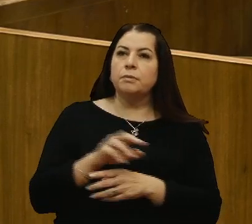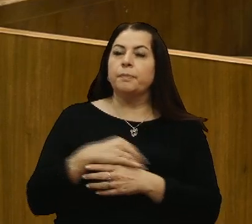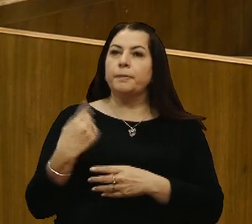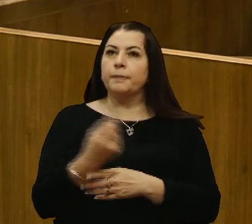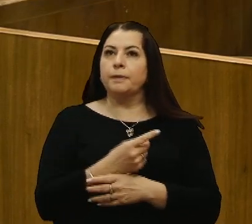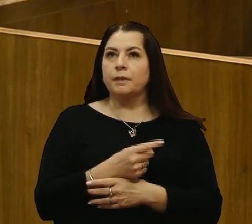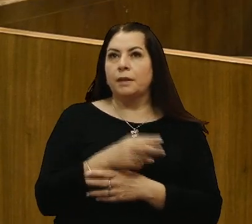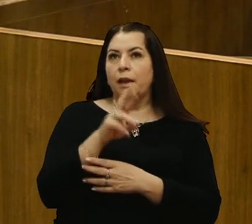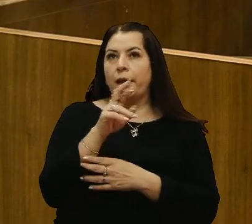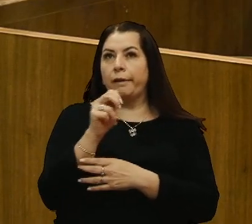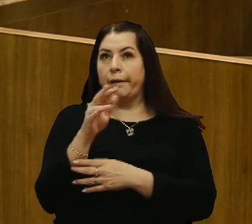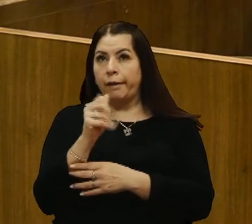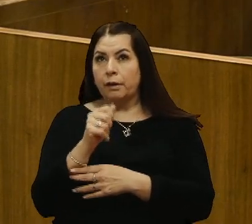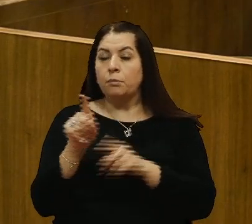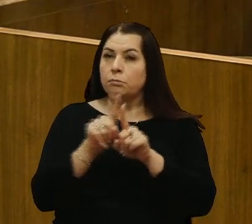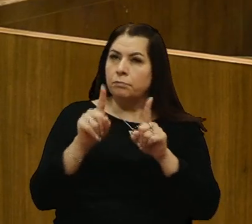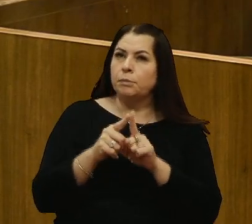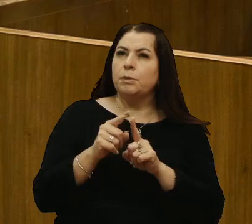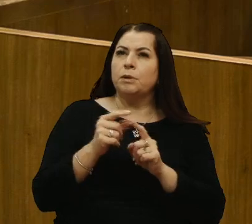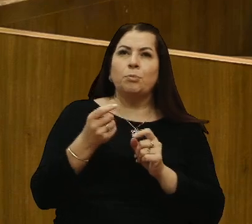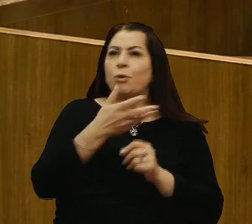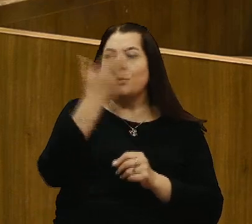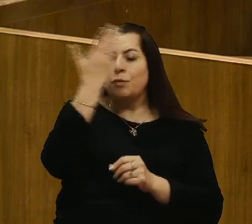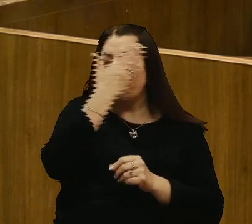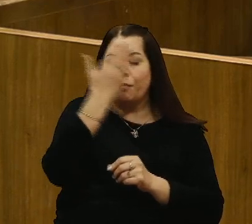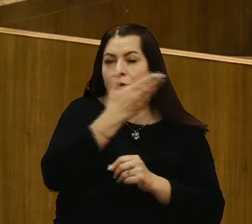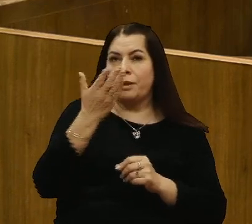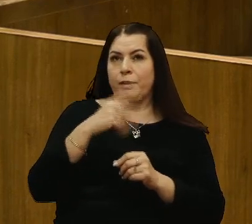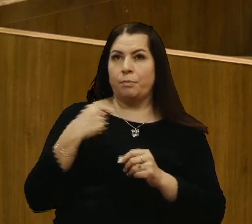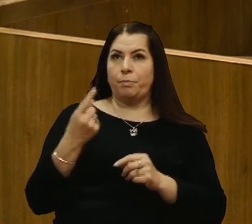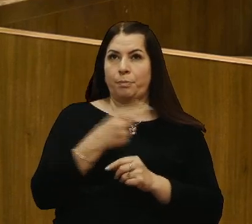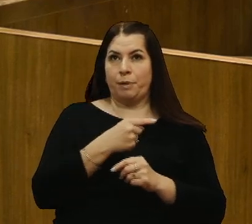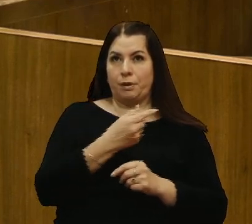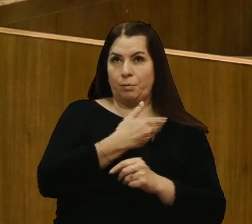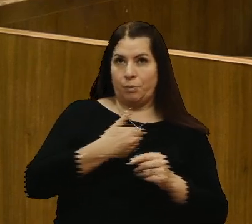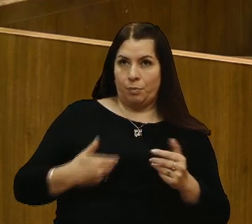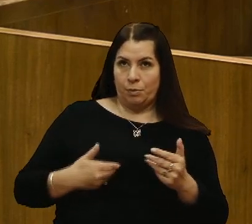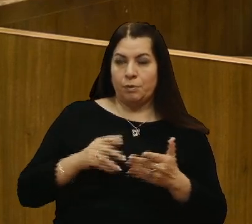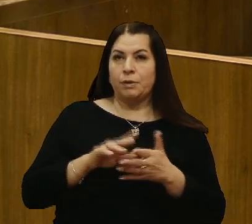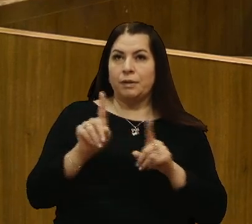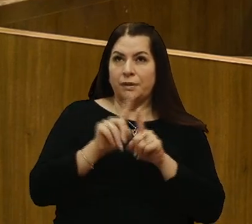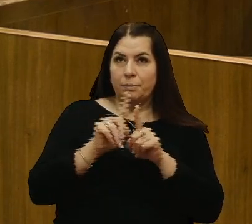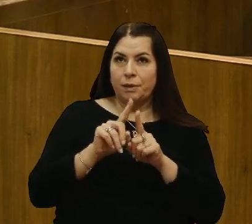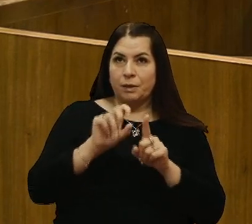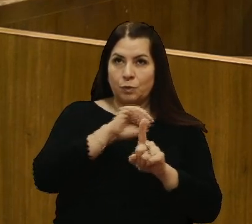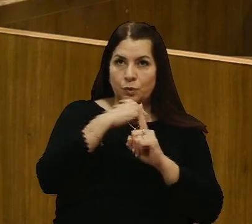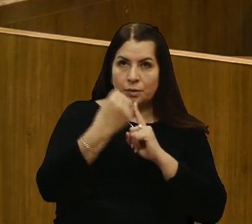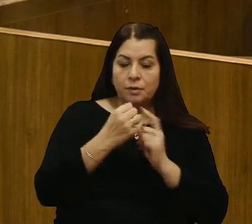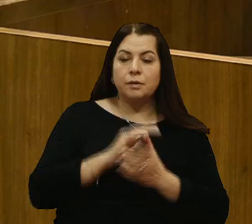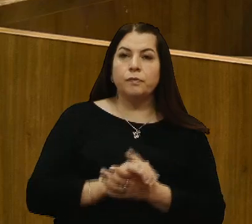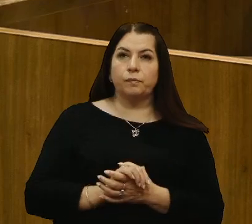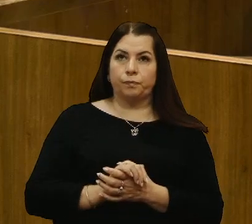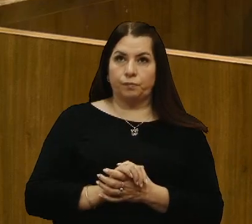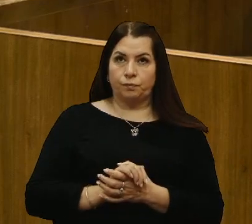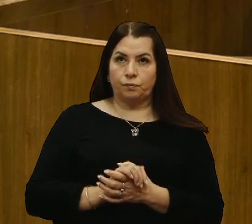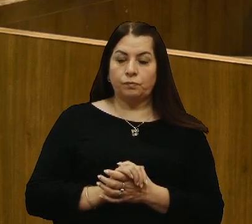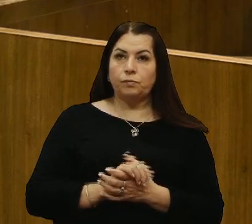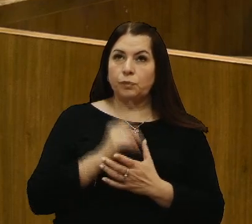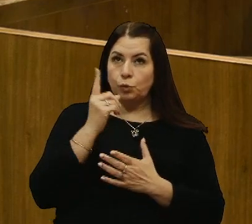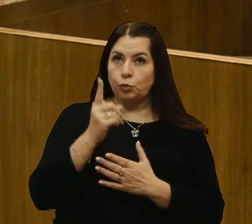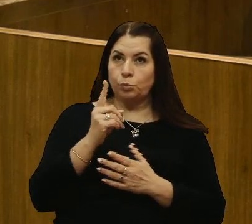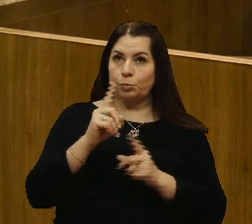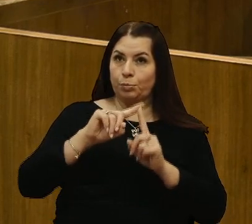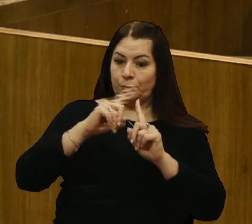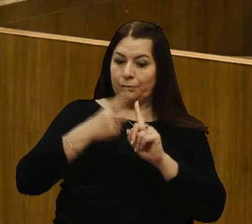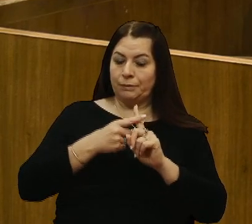por muitas vezes, passam despercebidos pelo poder público e pela sociedade. Uma